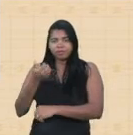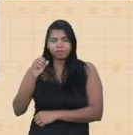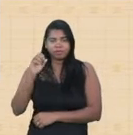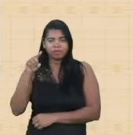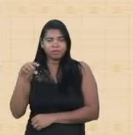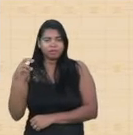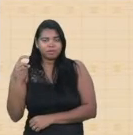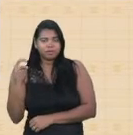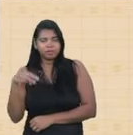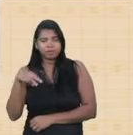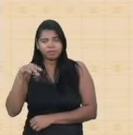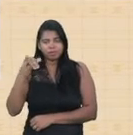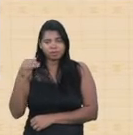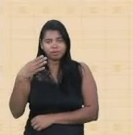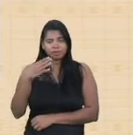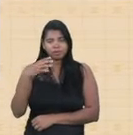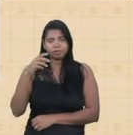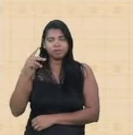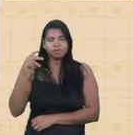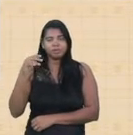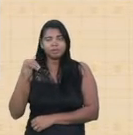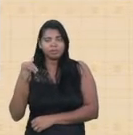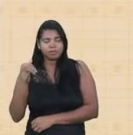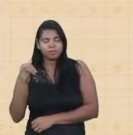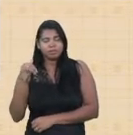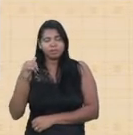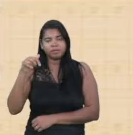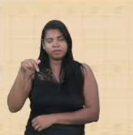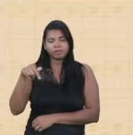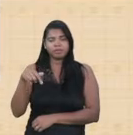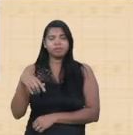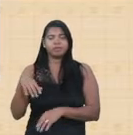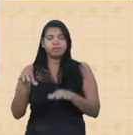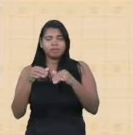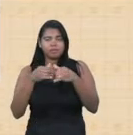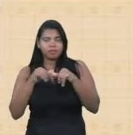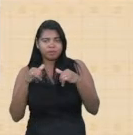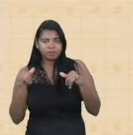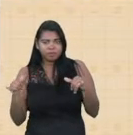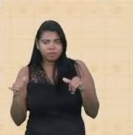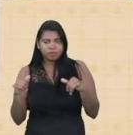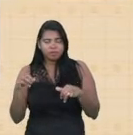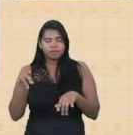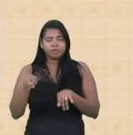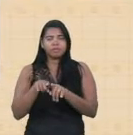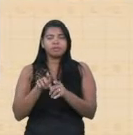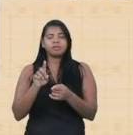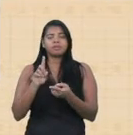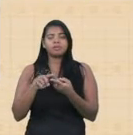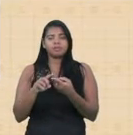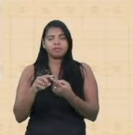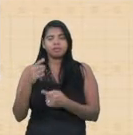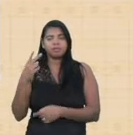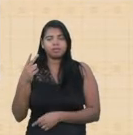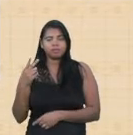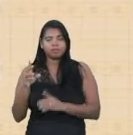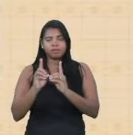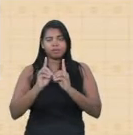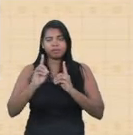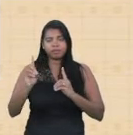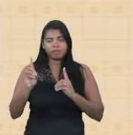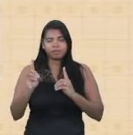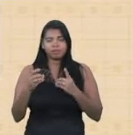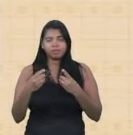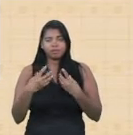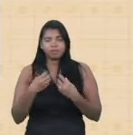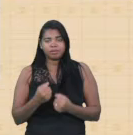o μ, que é 4π vezes 10 a menos 7, a corrente que ele disse que é 1, 2π vezes a distância e o peso